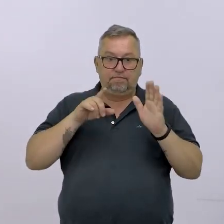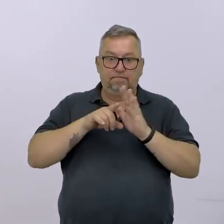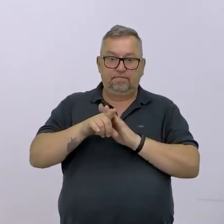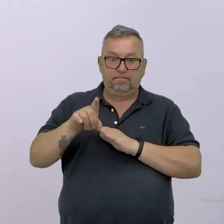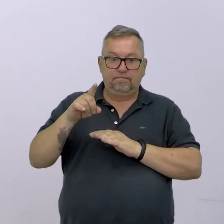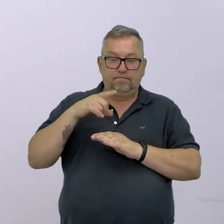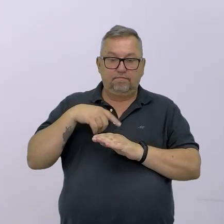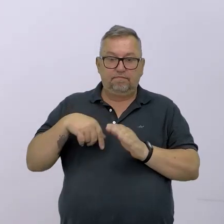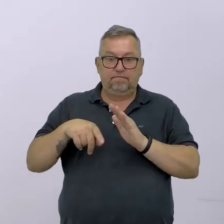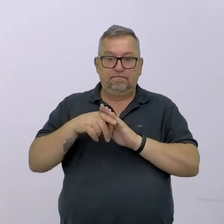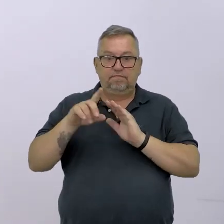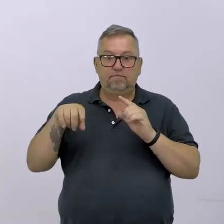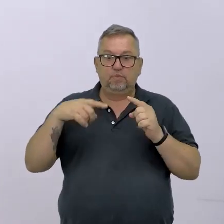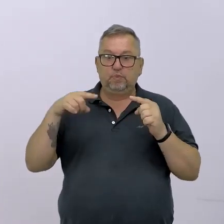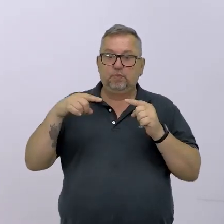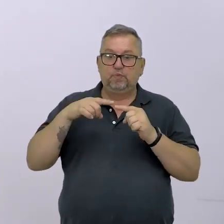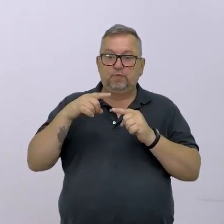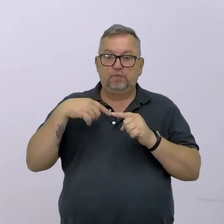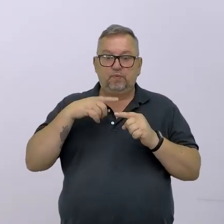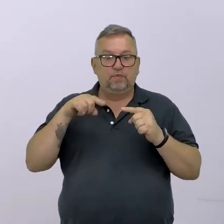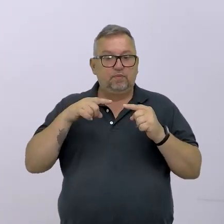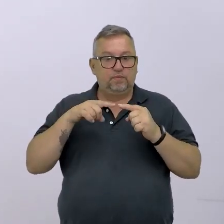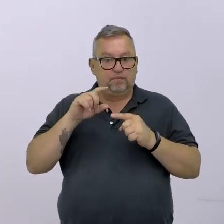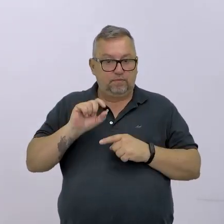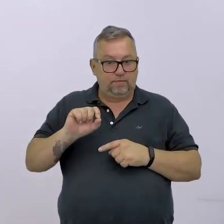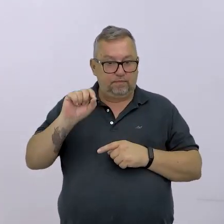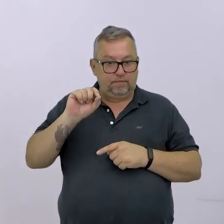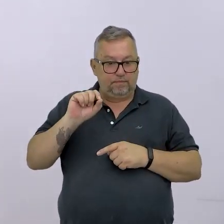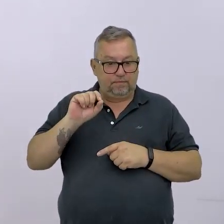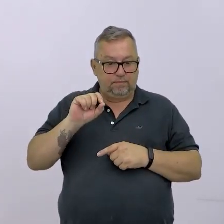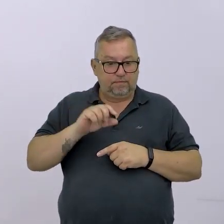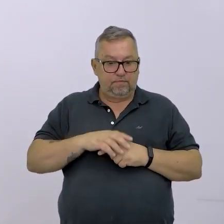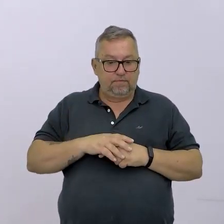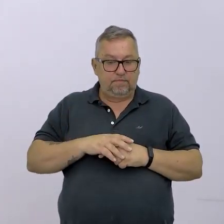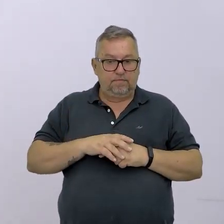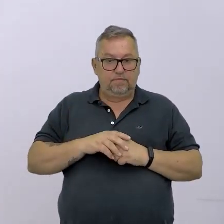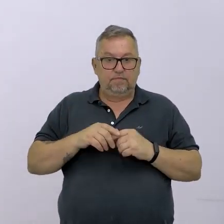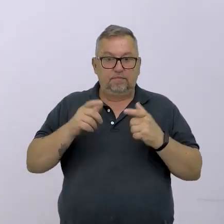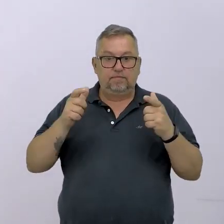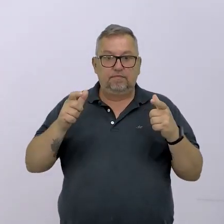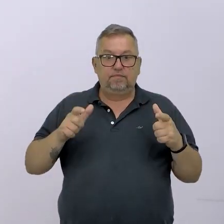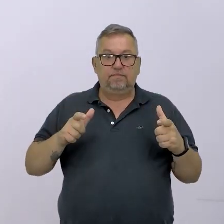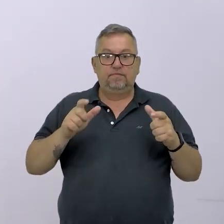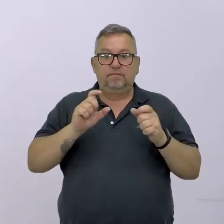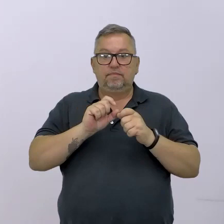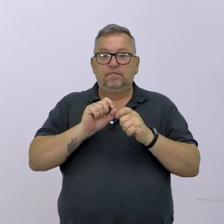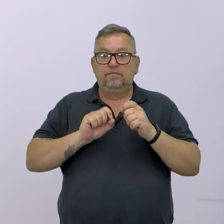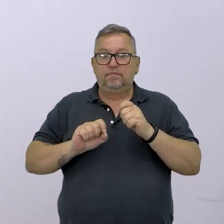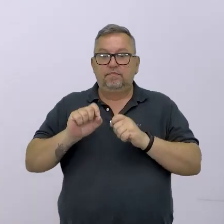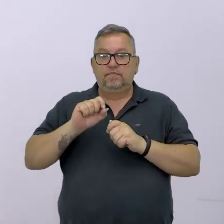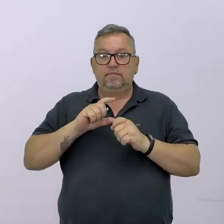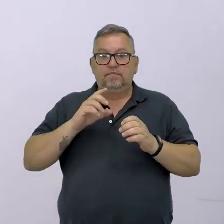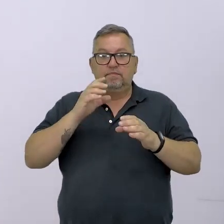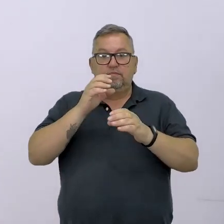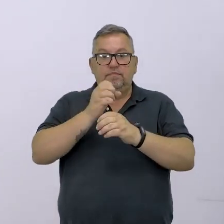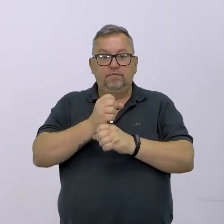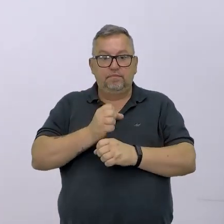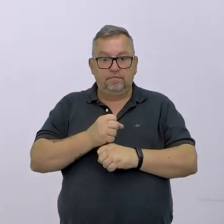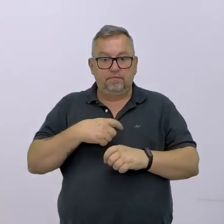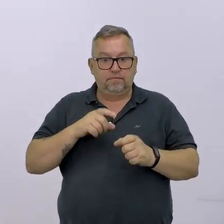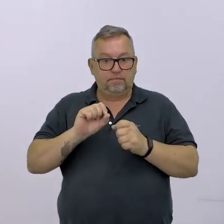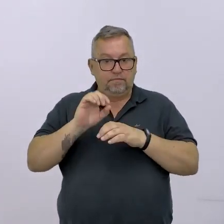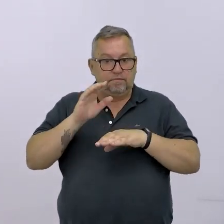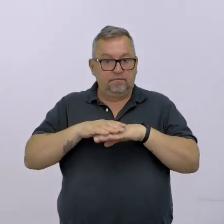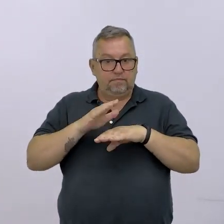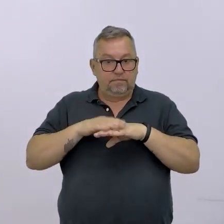a sua finalidade, sobre a sua finalidade, ou seja, para onde leva esses cálculos que ela realiza,